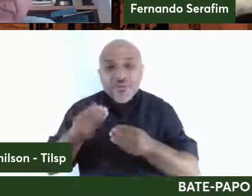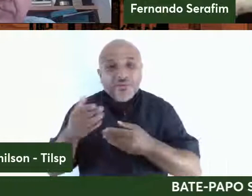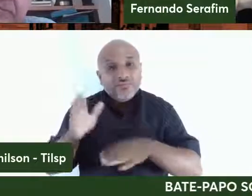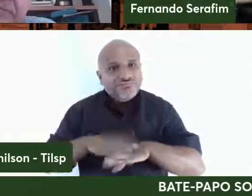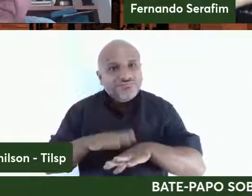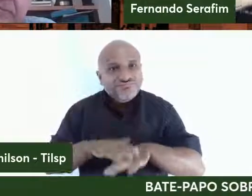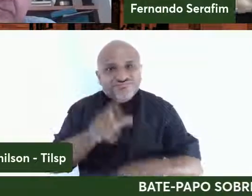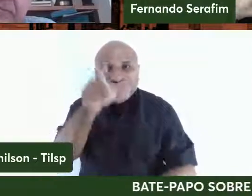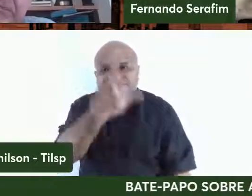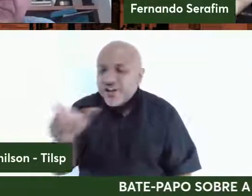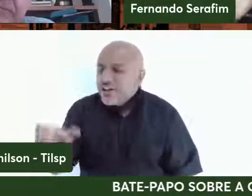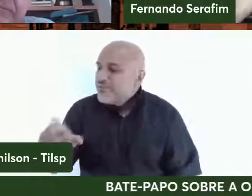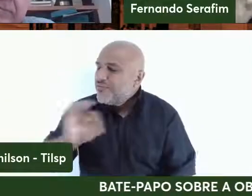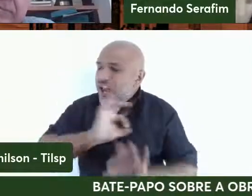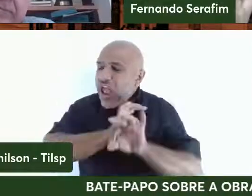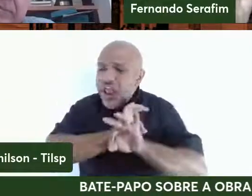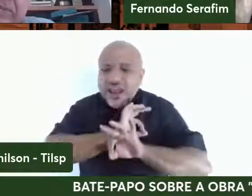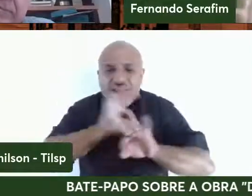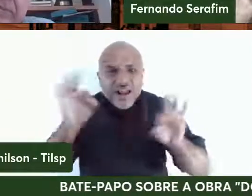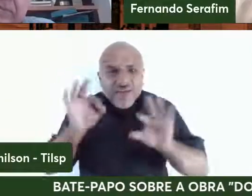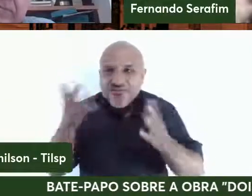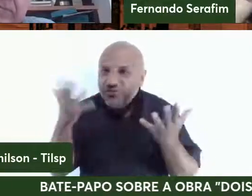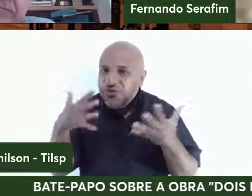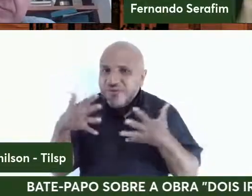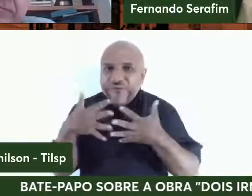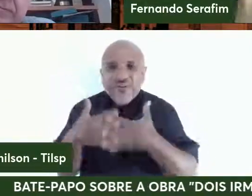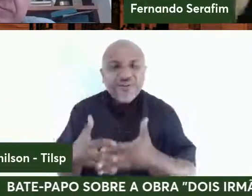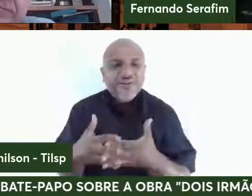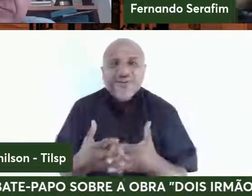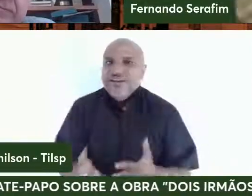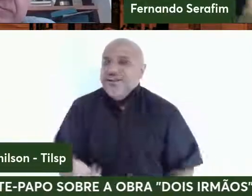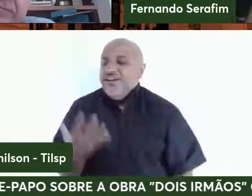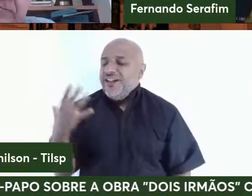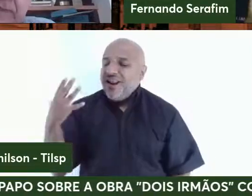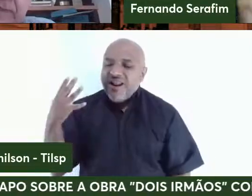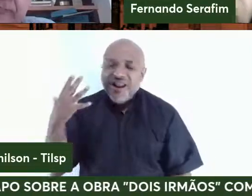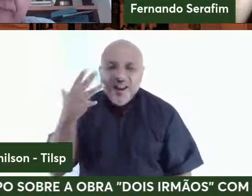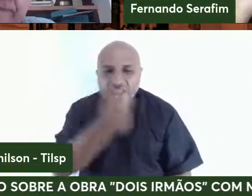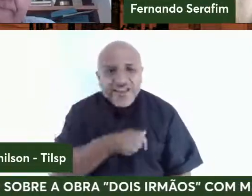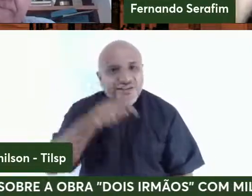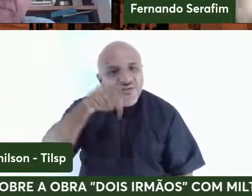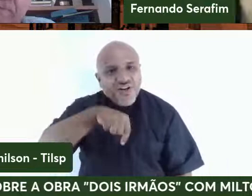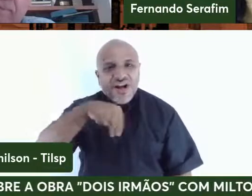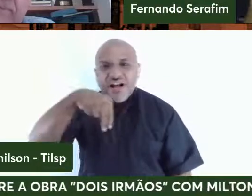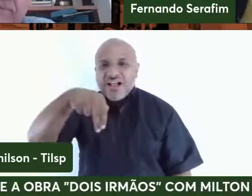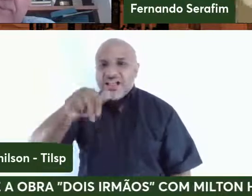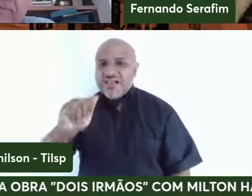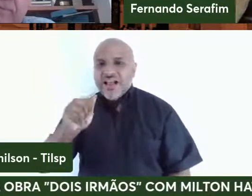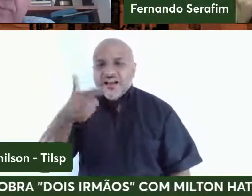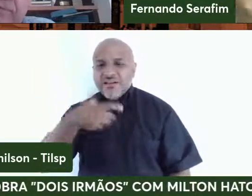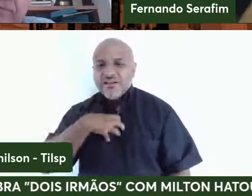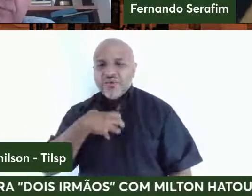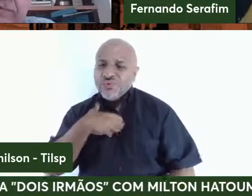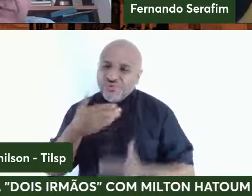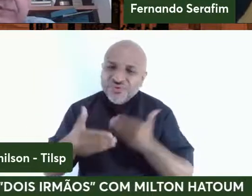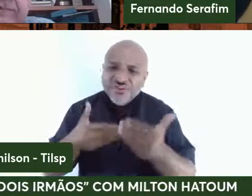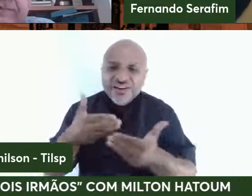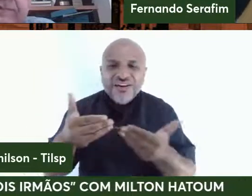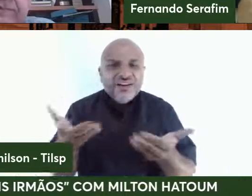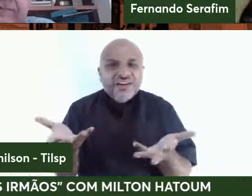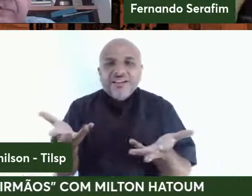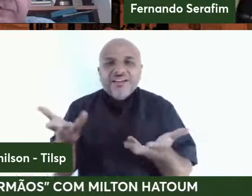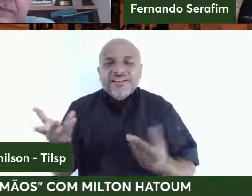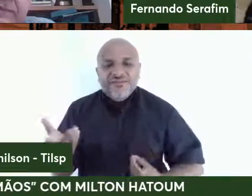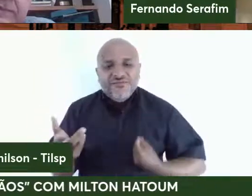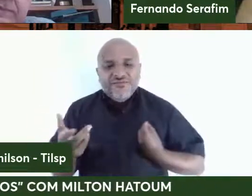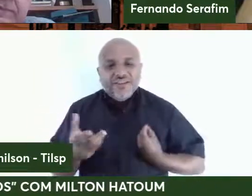ver, é incrível, né? De uma complexidade absurdamente linda, que é a Zana dando o tom ali, né? Da vida